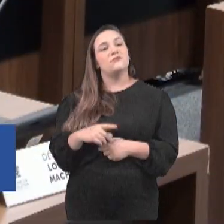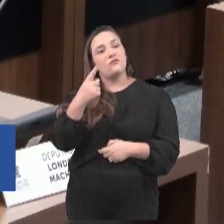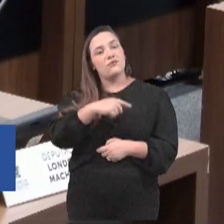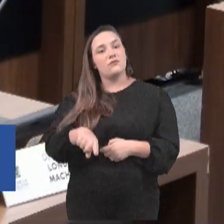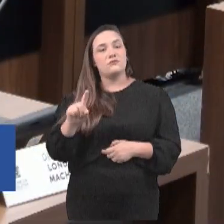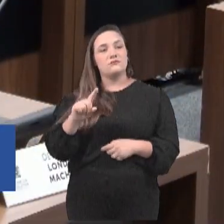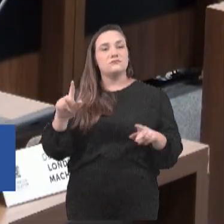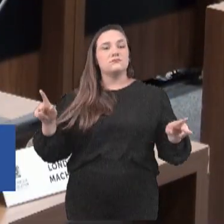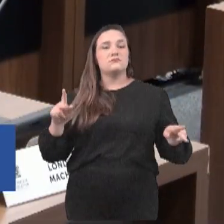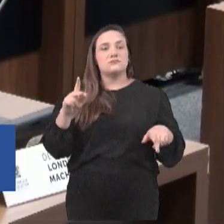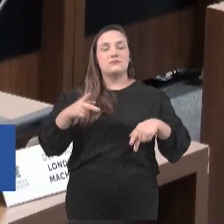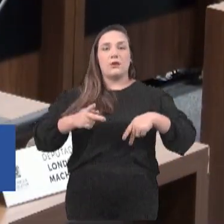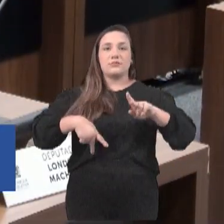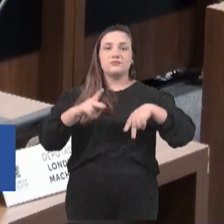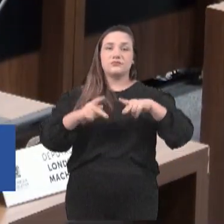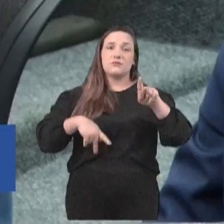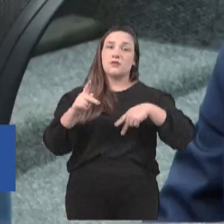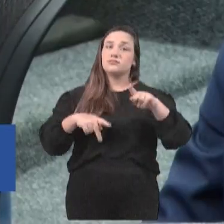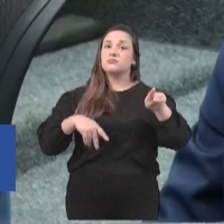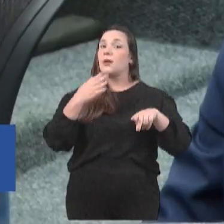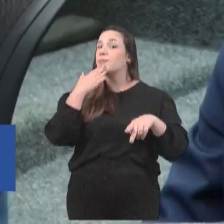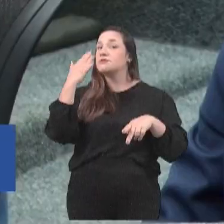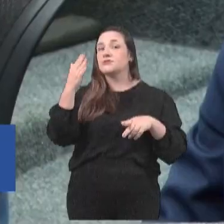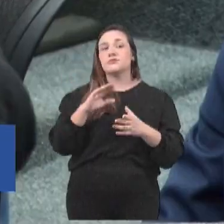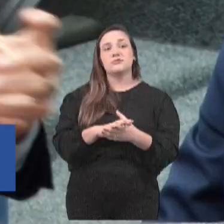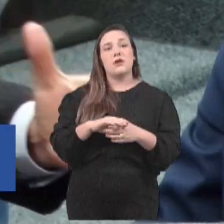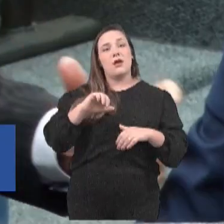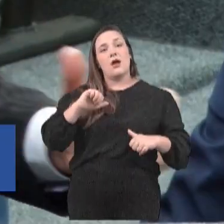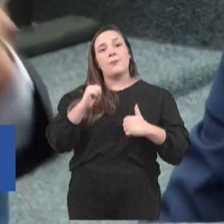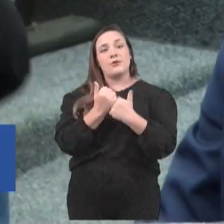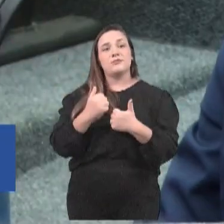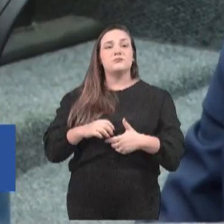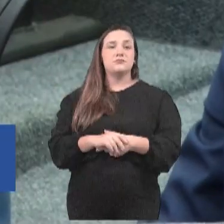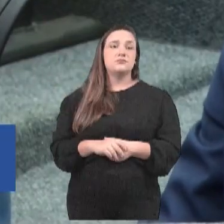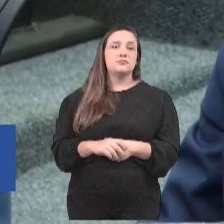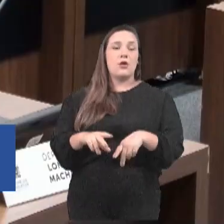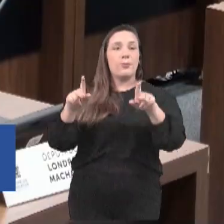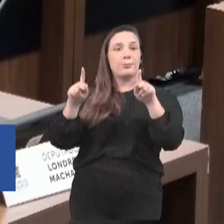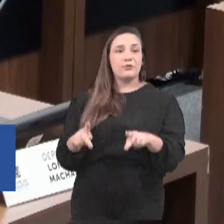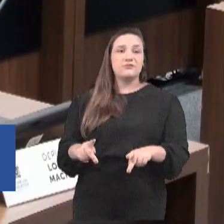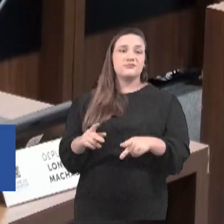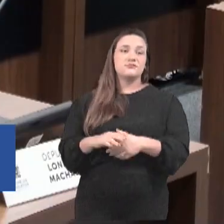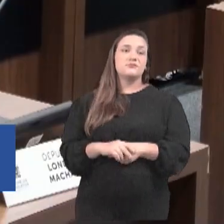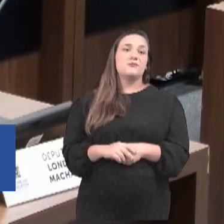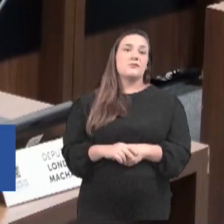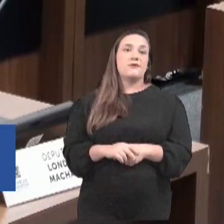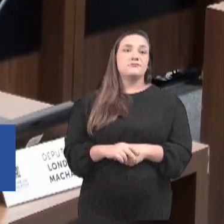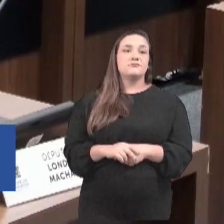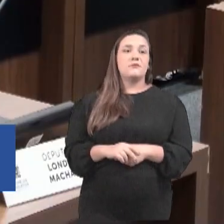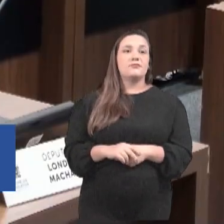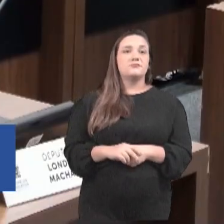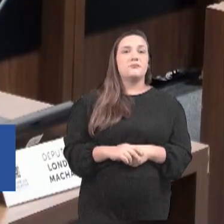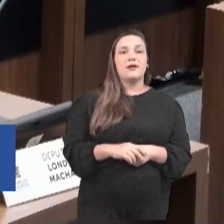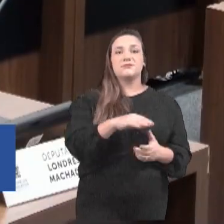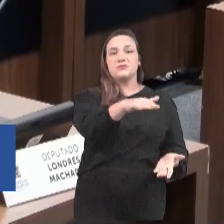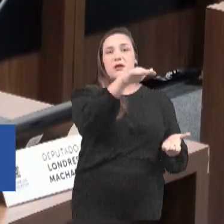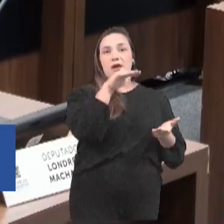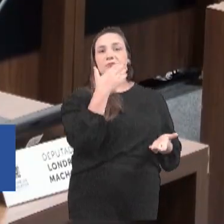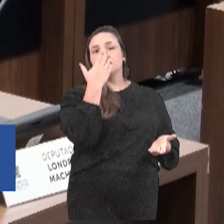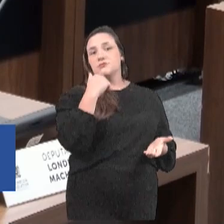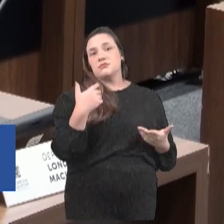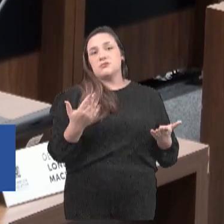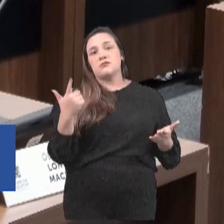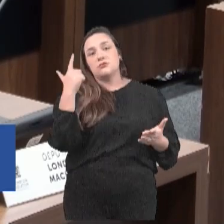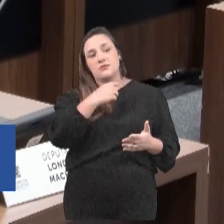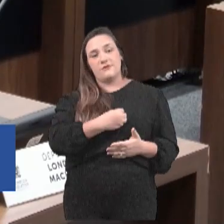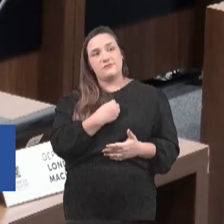bater marmita, pedindo ajuda, Pedro Kemp, da população, um sacolão daqui, um sacolão de lá, para